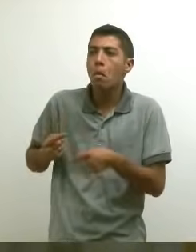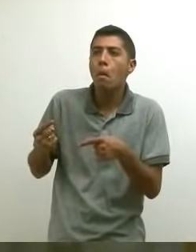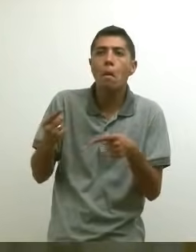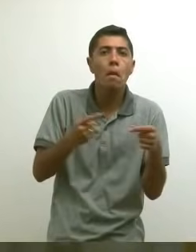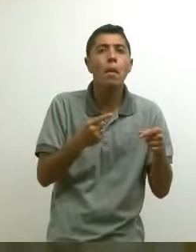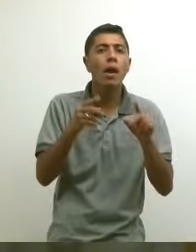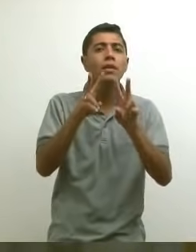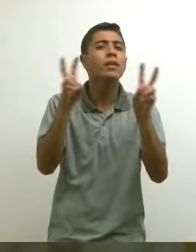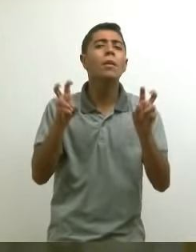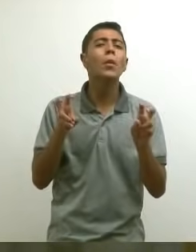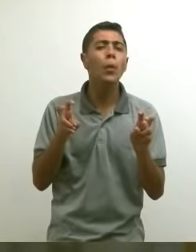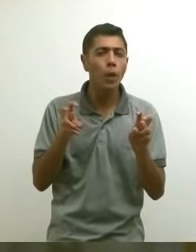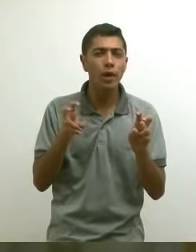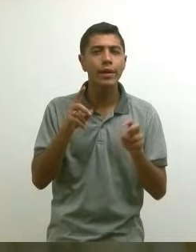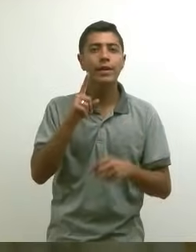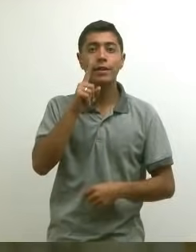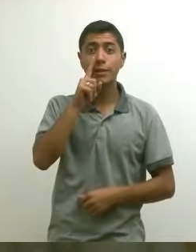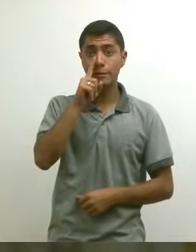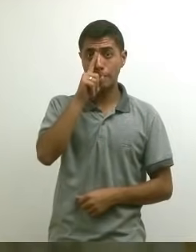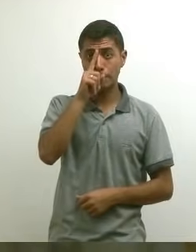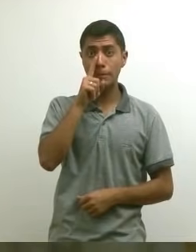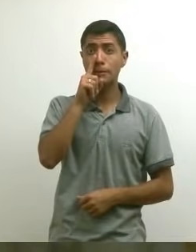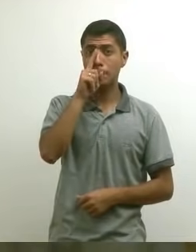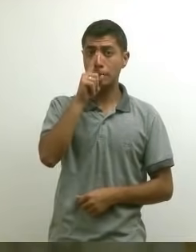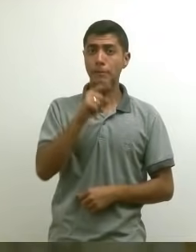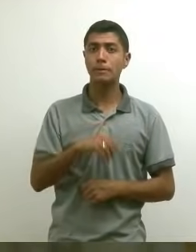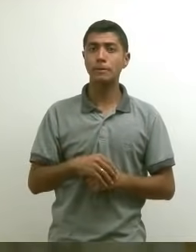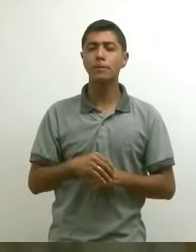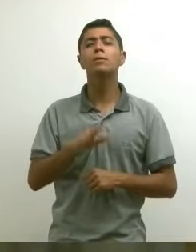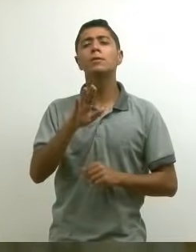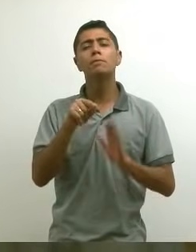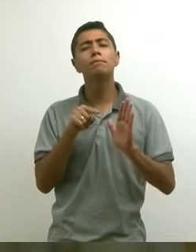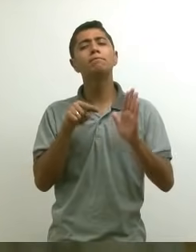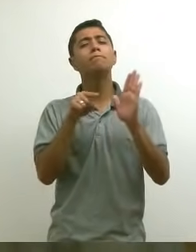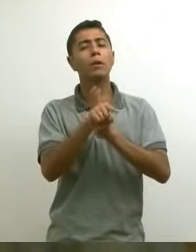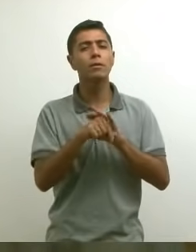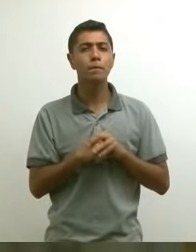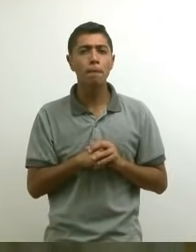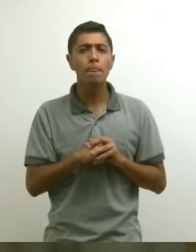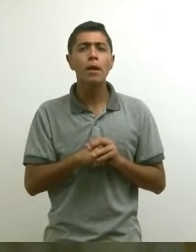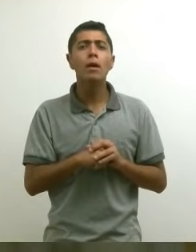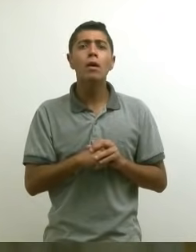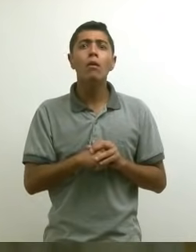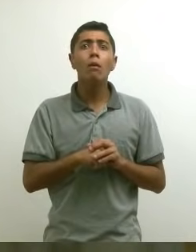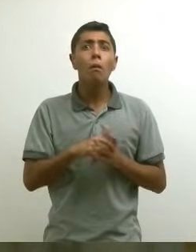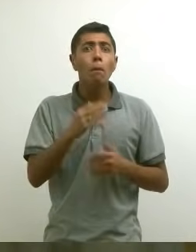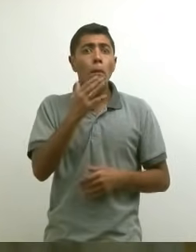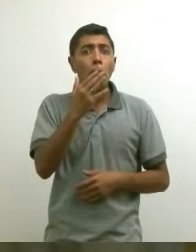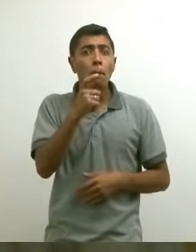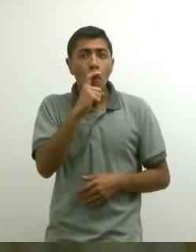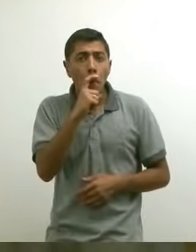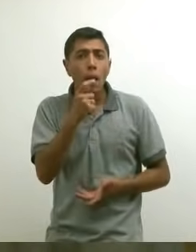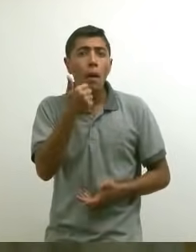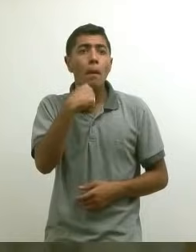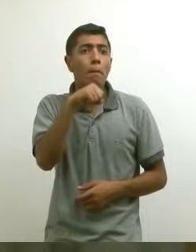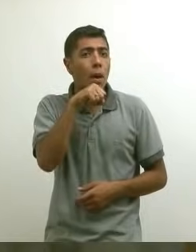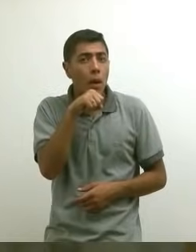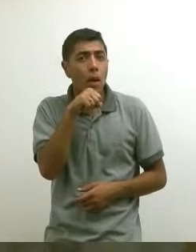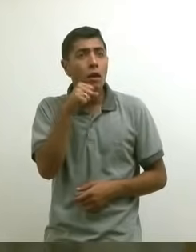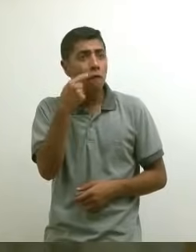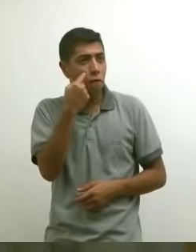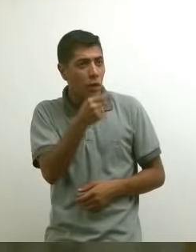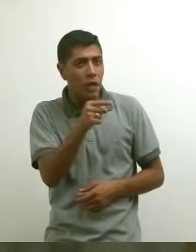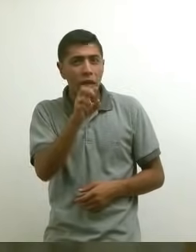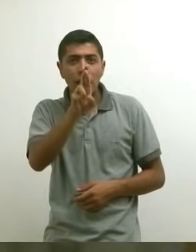então essa pergunta diz o seguinte cada vez mais pais e mães têm evitado a exposição de crianças a riscos e não perigos